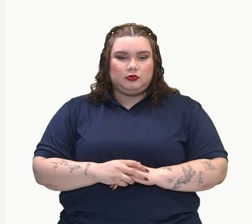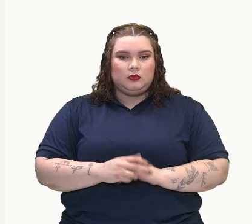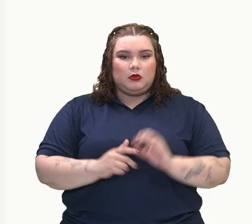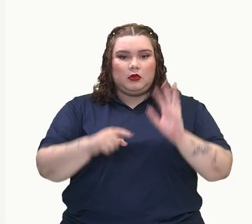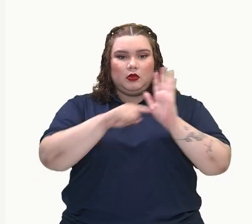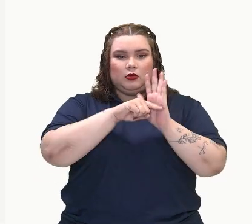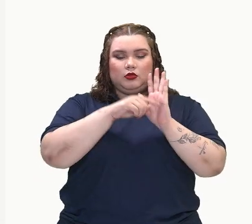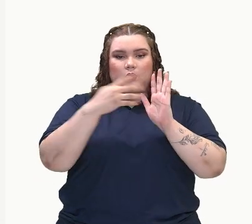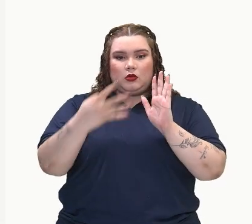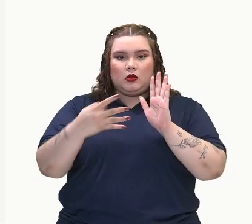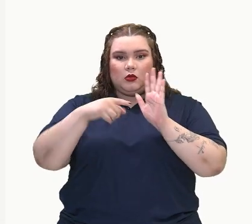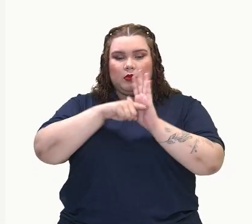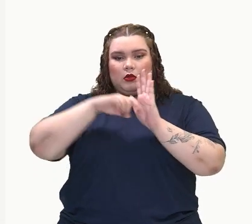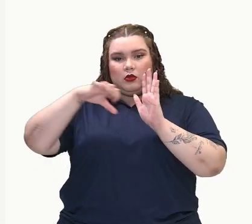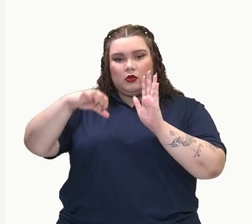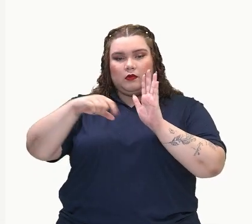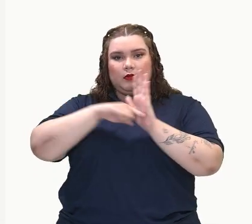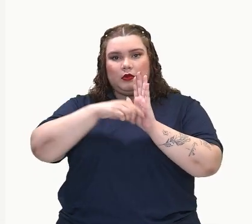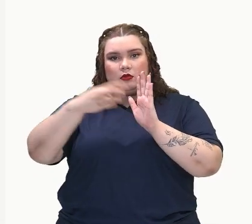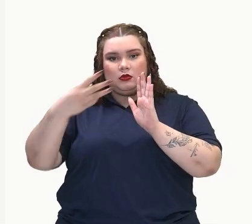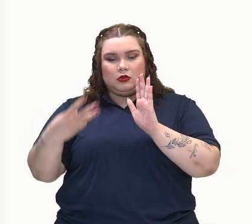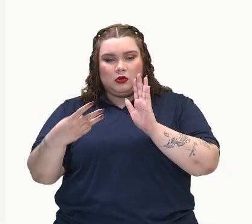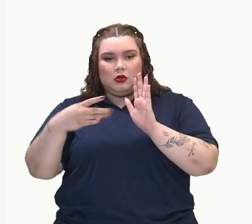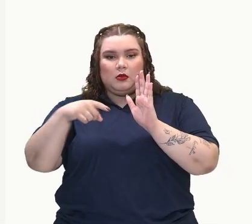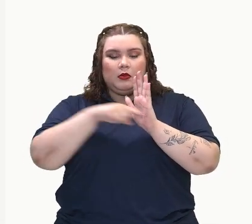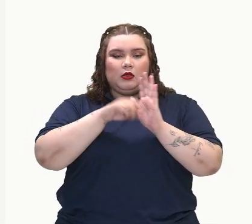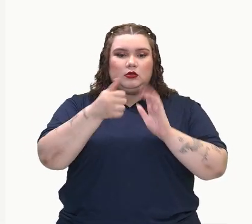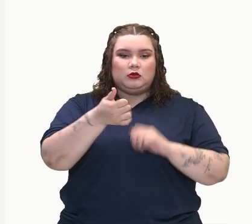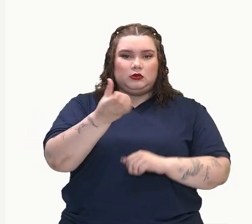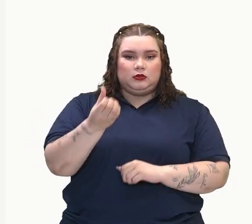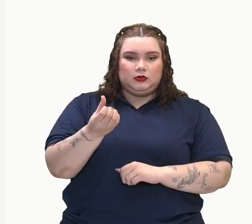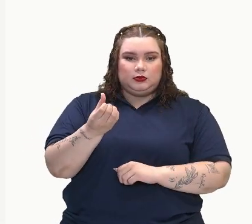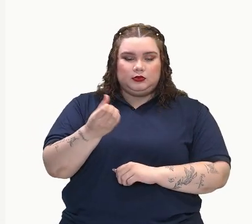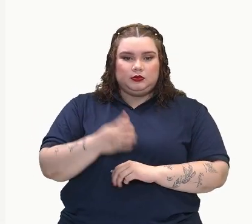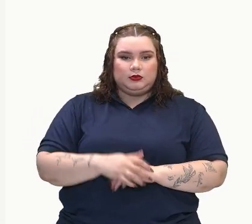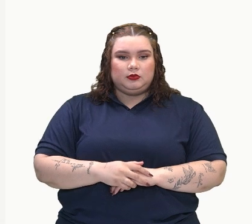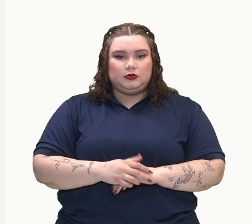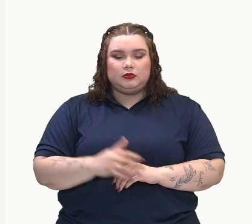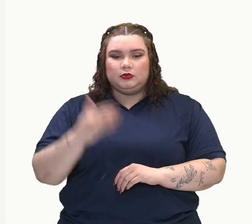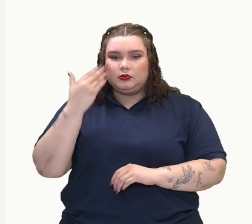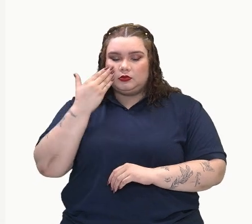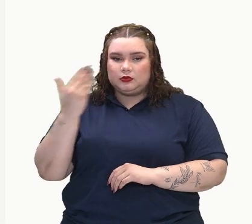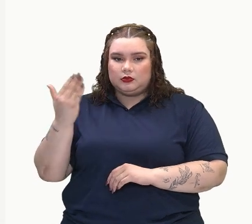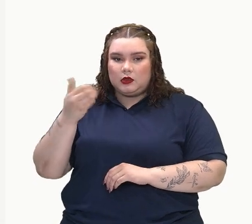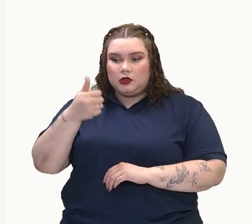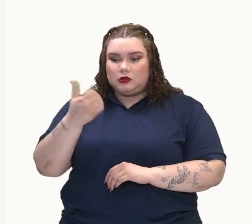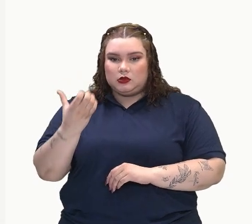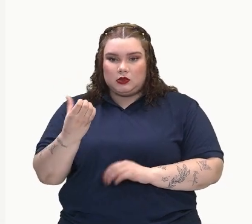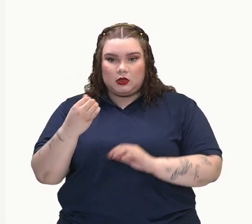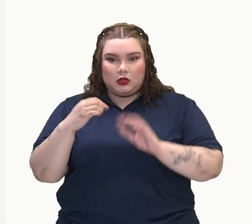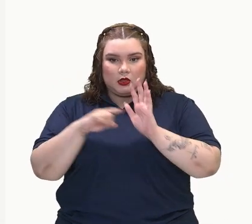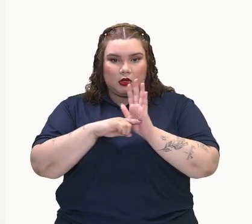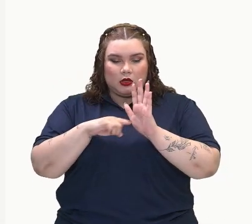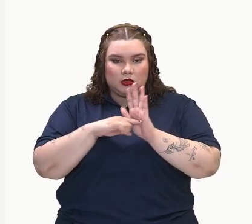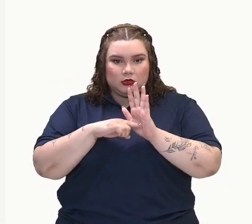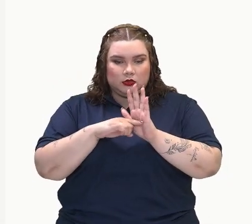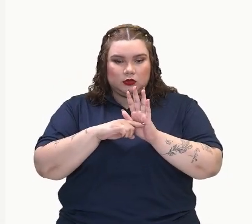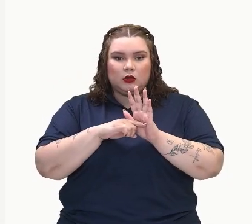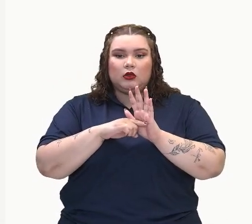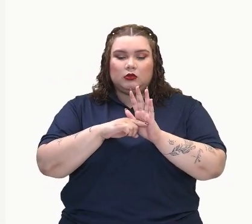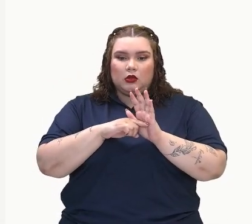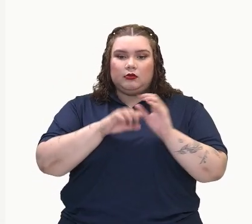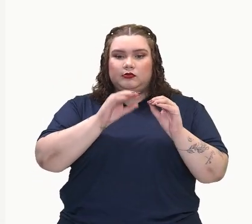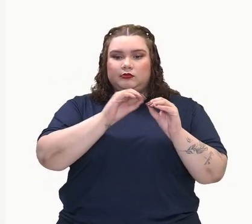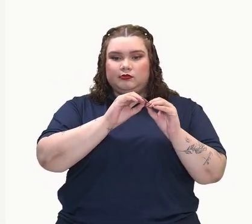13. Menos 13, menos 3, menos 16. Beleza. Como o 16 é negativo, ele vai passar para o